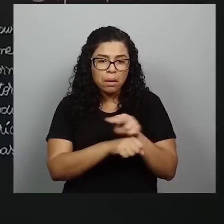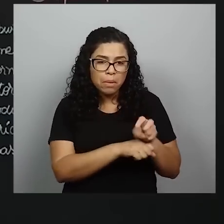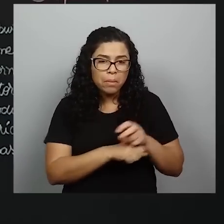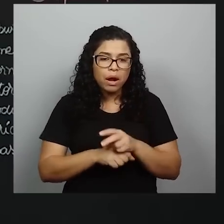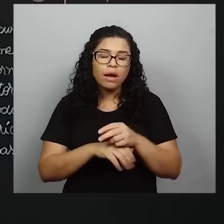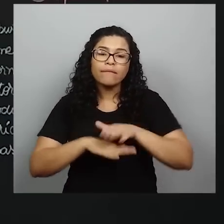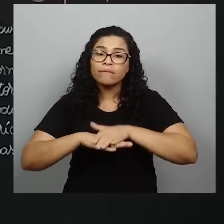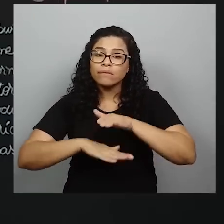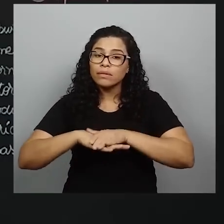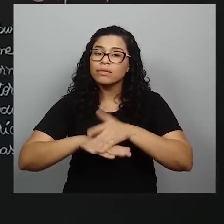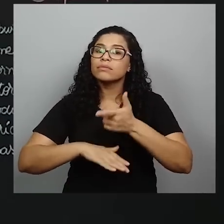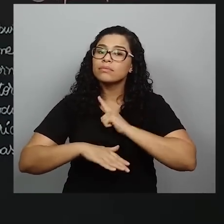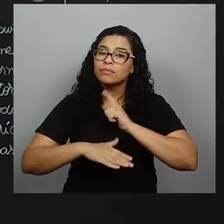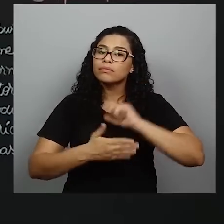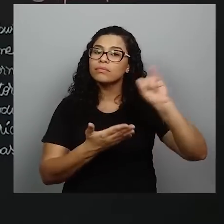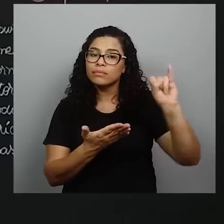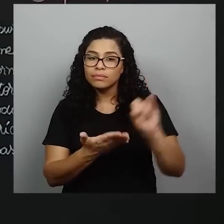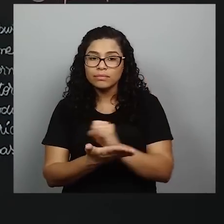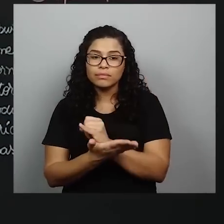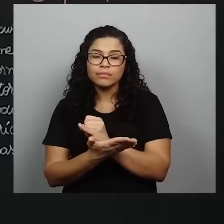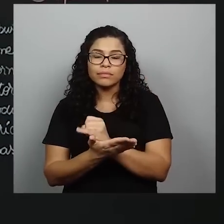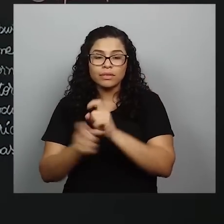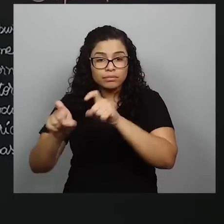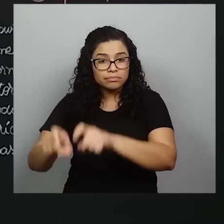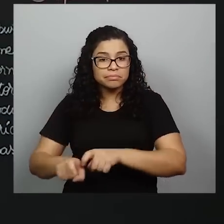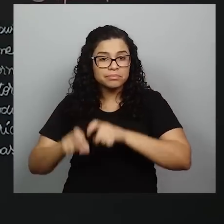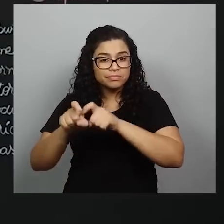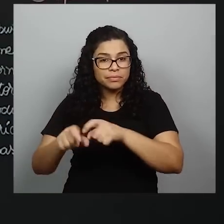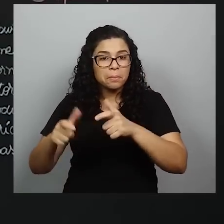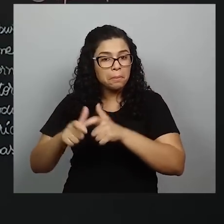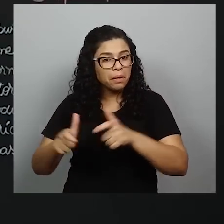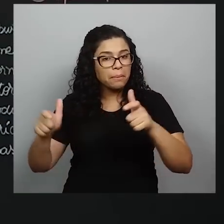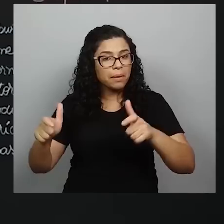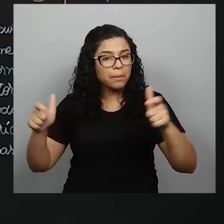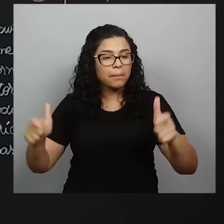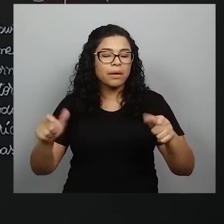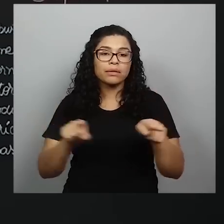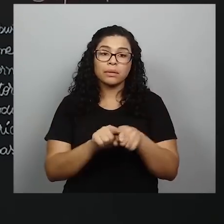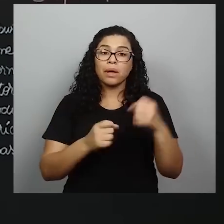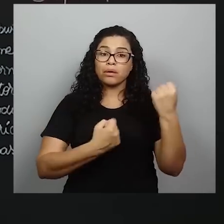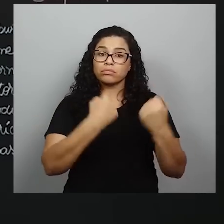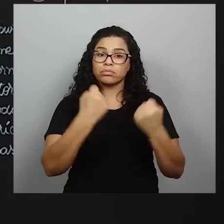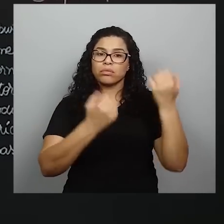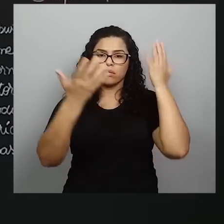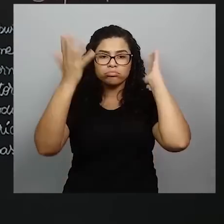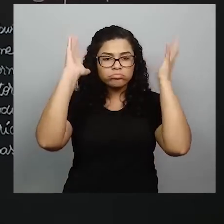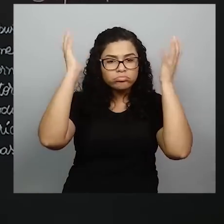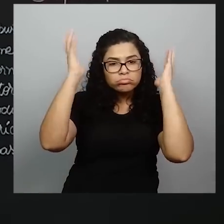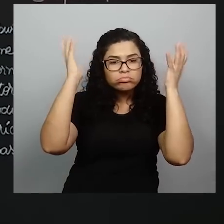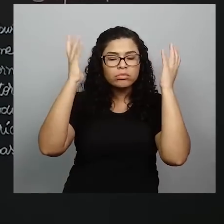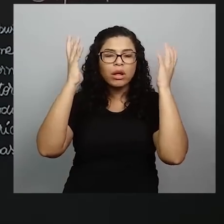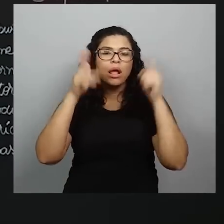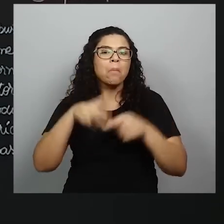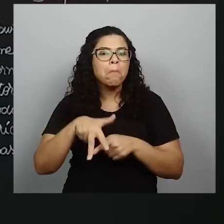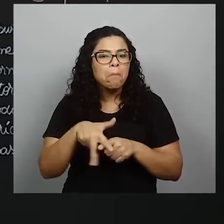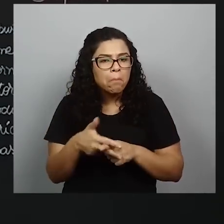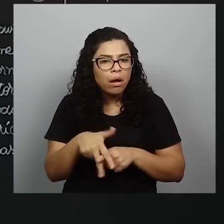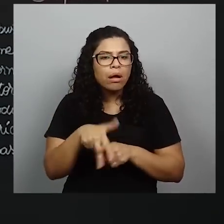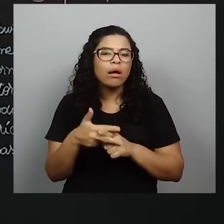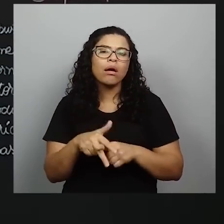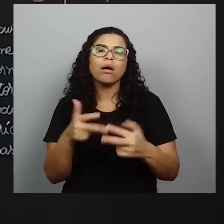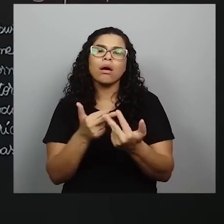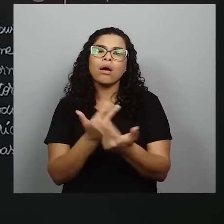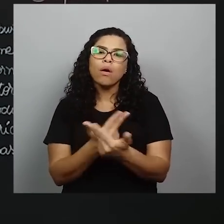a geração de maior produtividade agropecuária, assim como automóveis, tratores, peças e